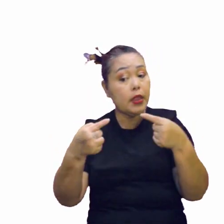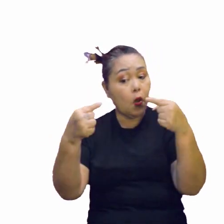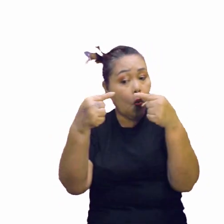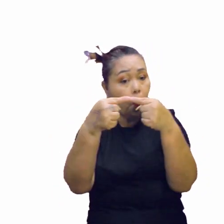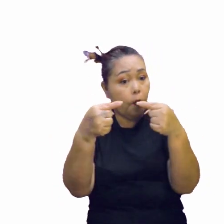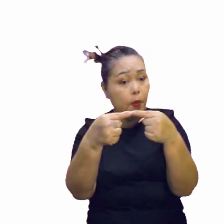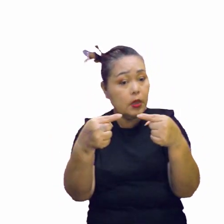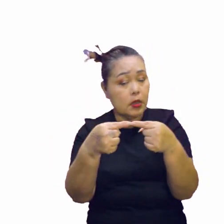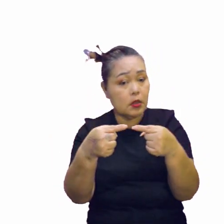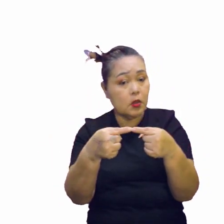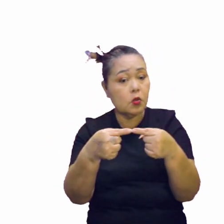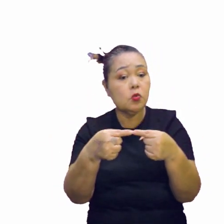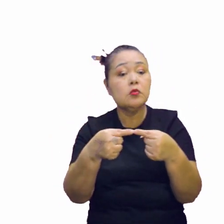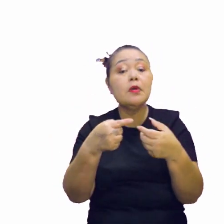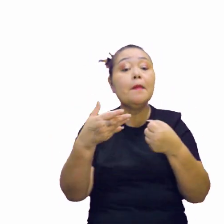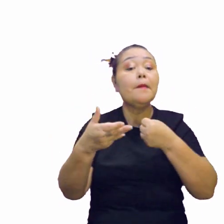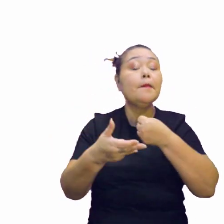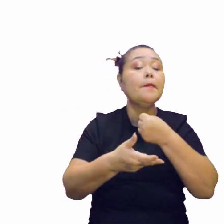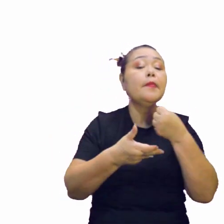nas condições